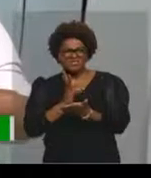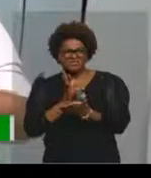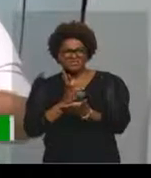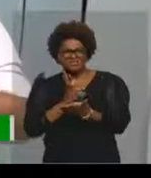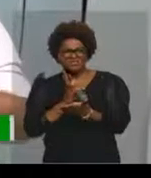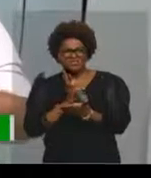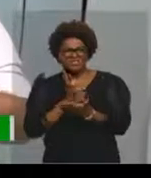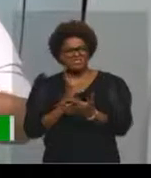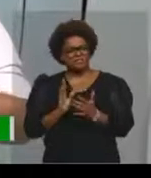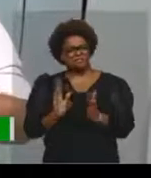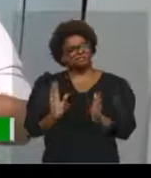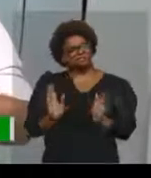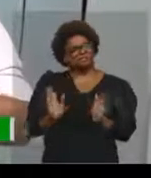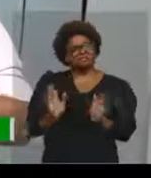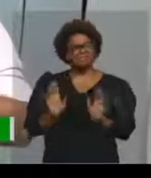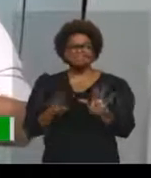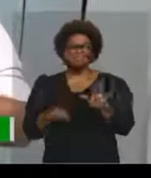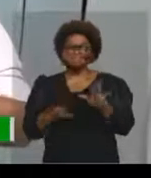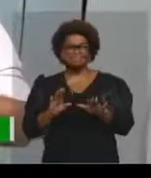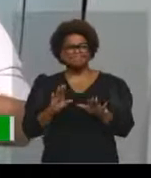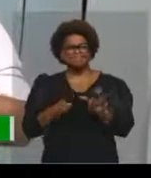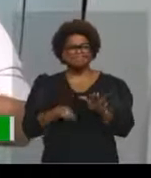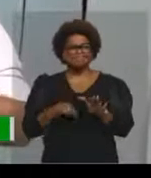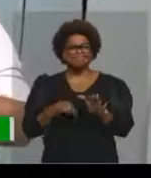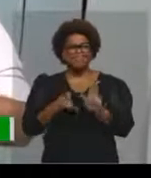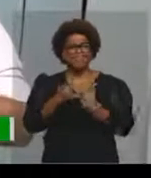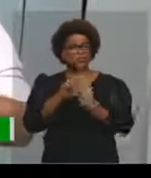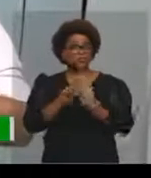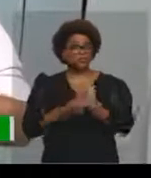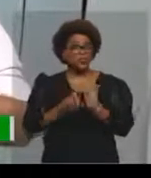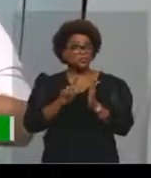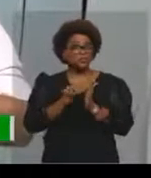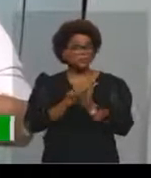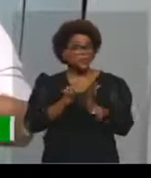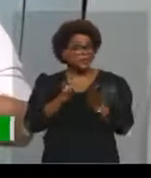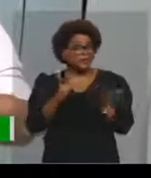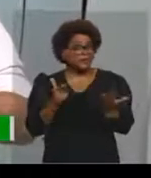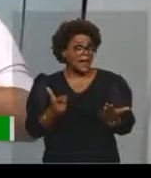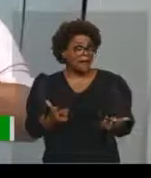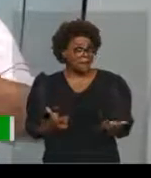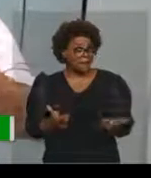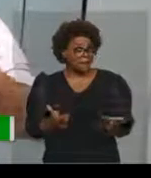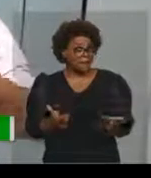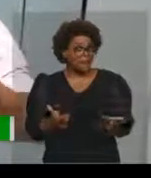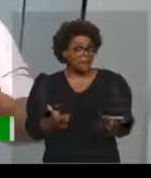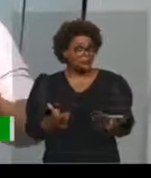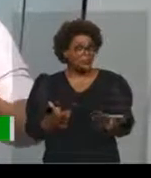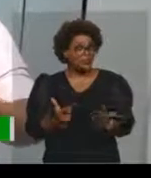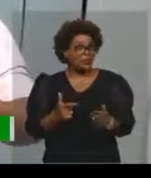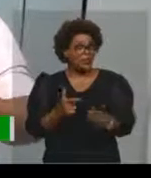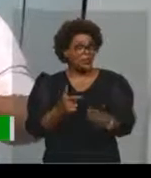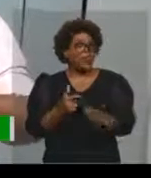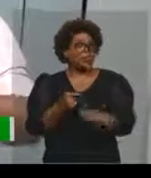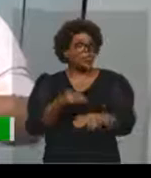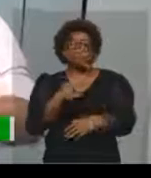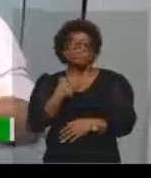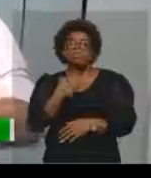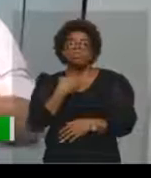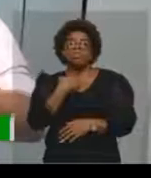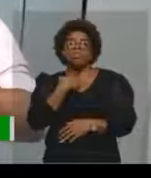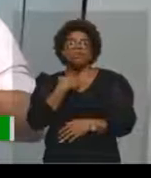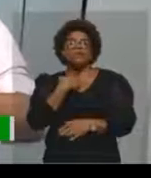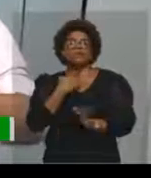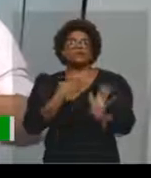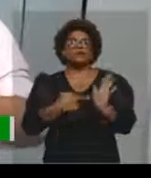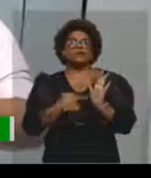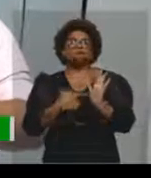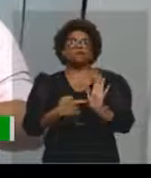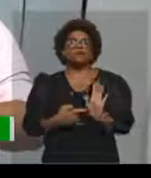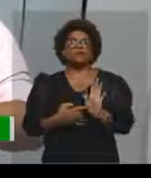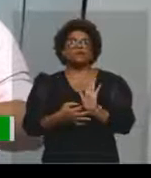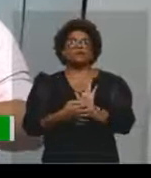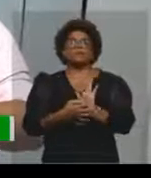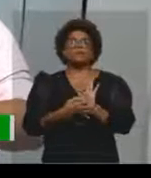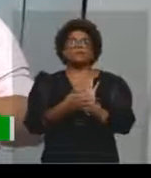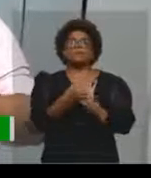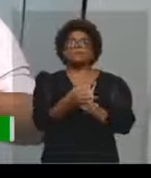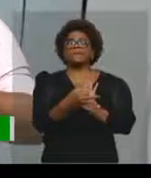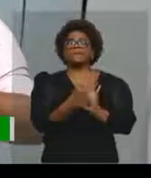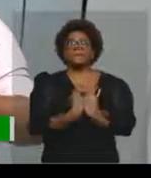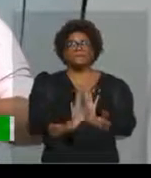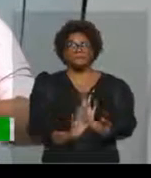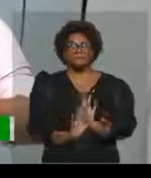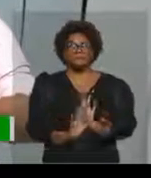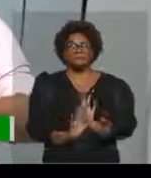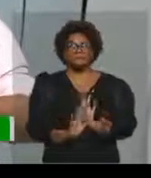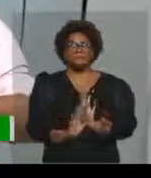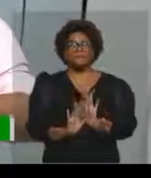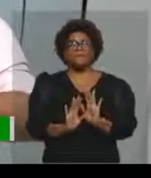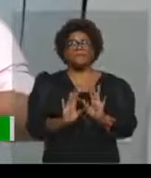O texto jornalístico, a tendência é que ele seja mais imparcial. Mas, nestes jornais